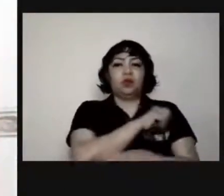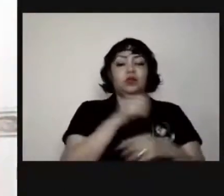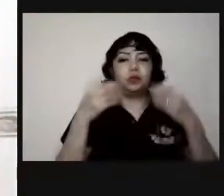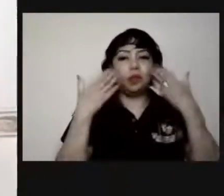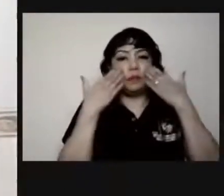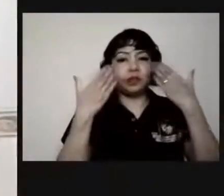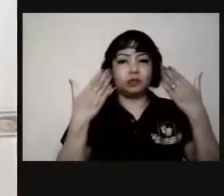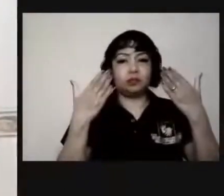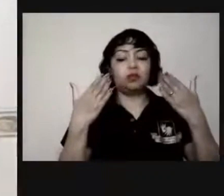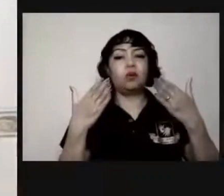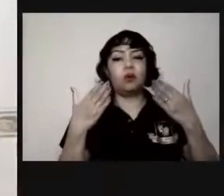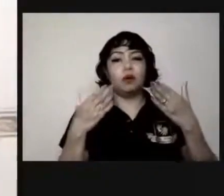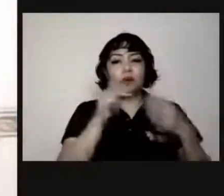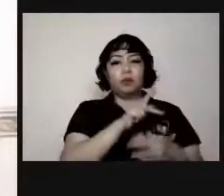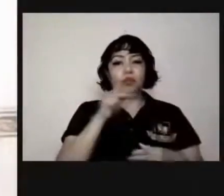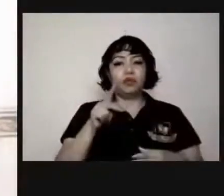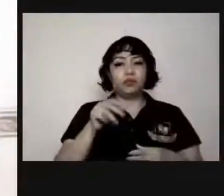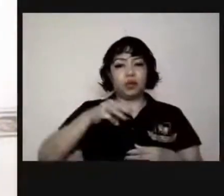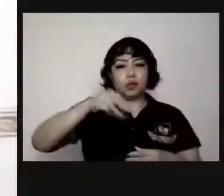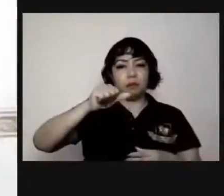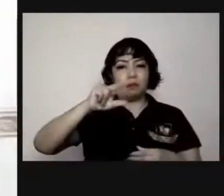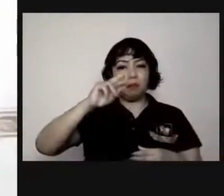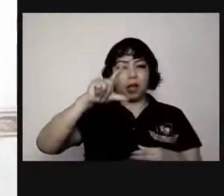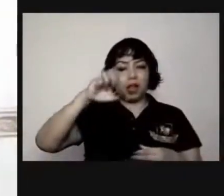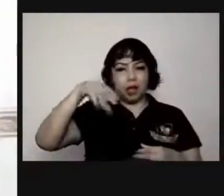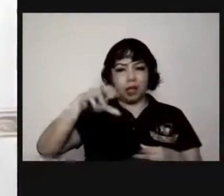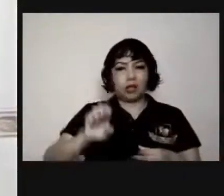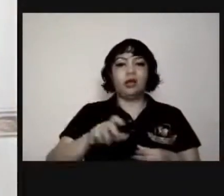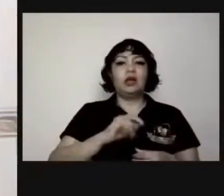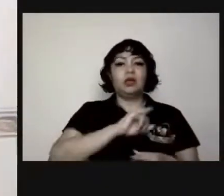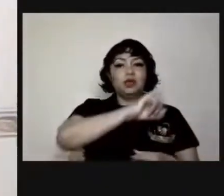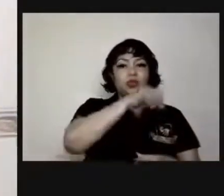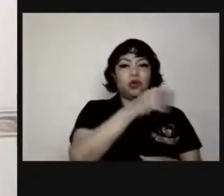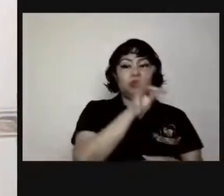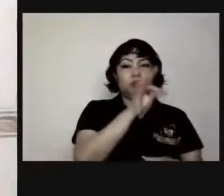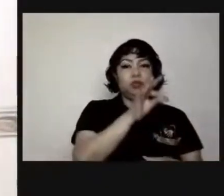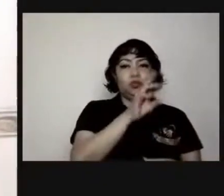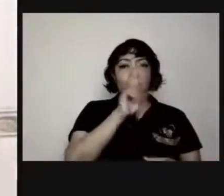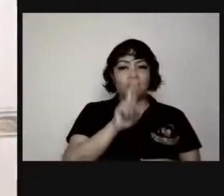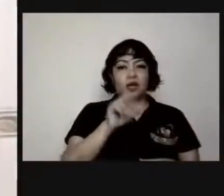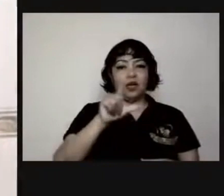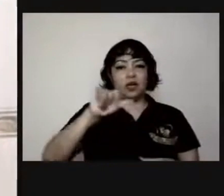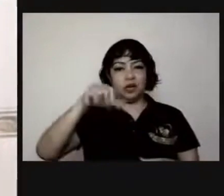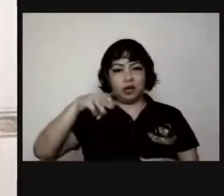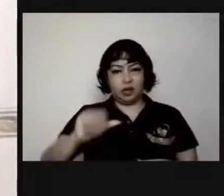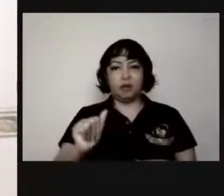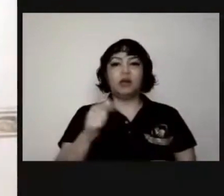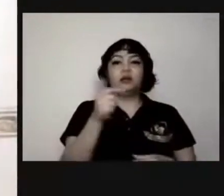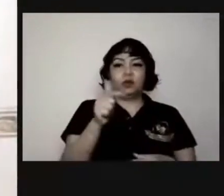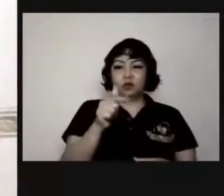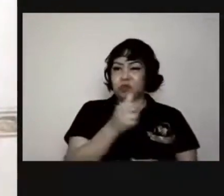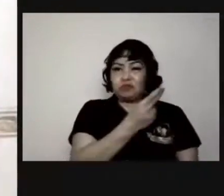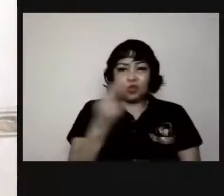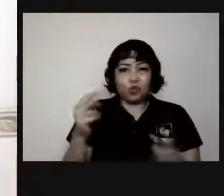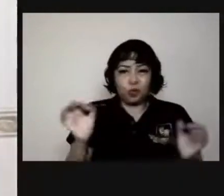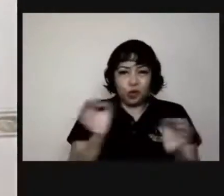professora Marlene, tá? O nome do autor está assim, J. do R. Lima. Então, não tem o nome, né, da pessoa, mas